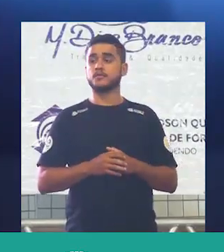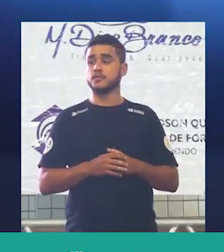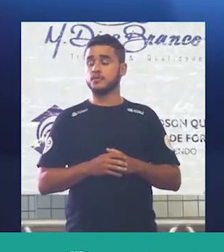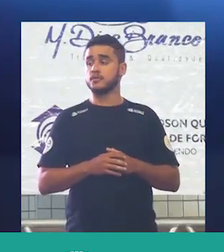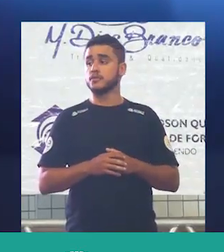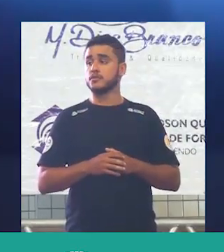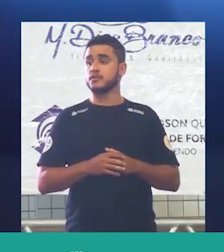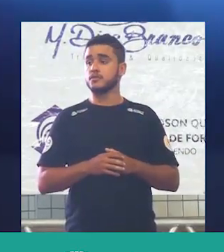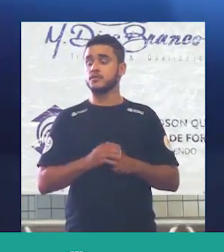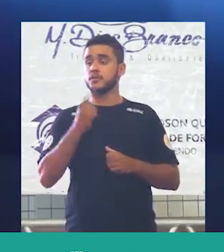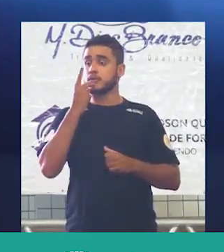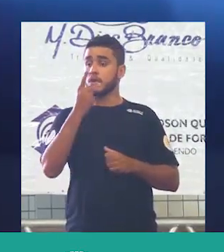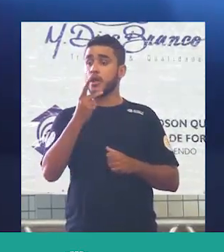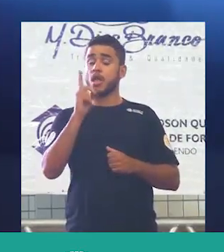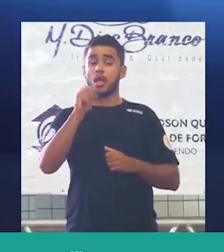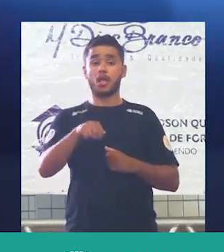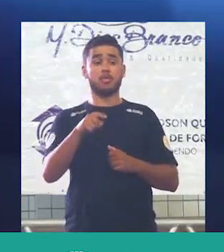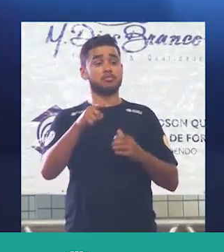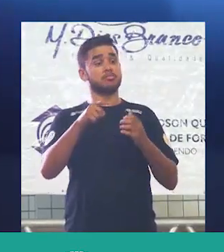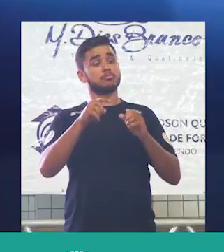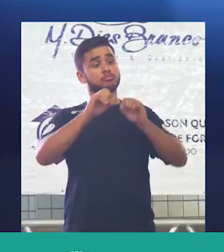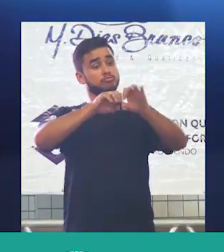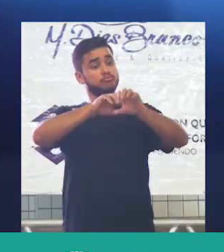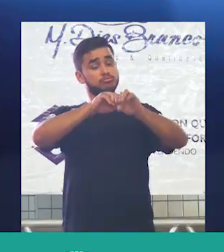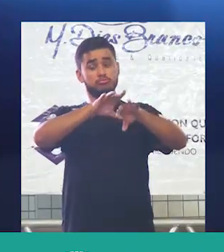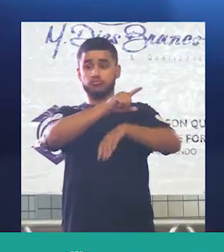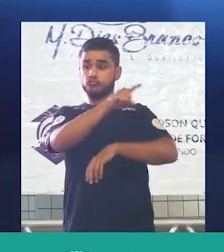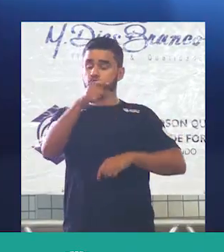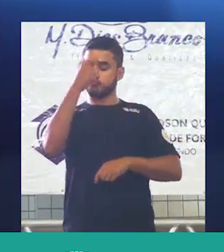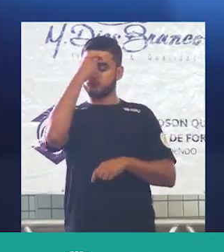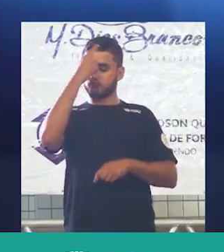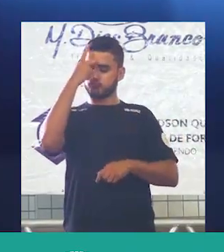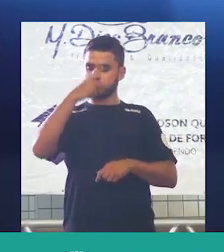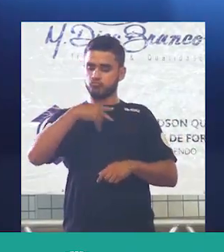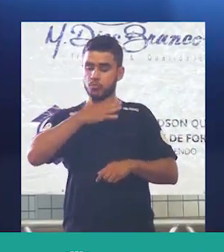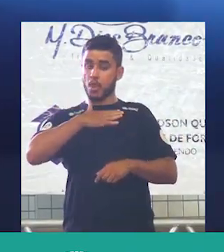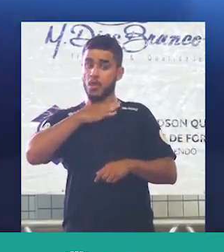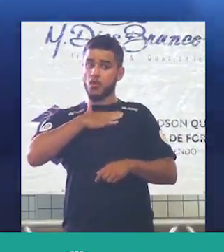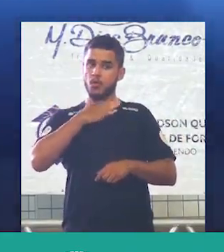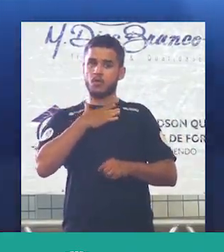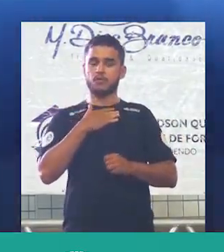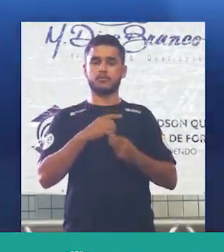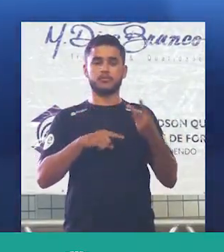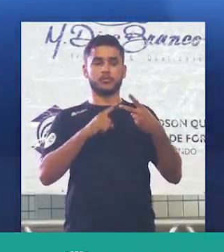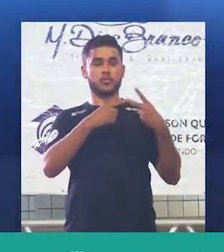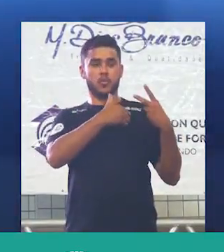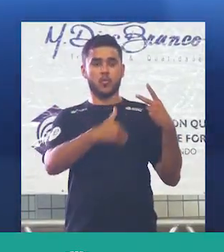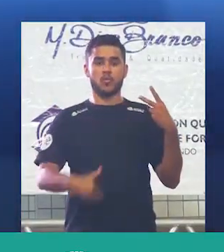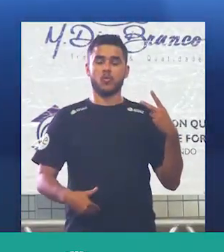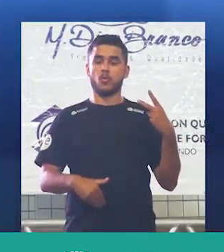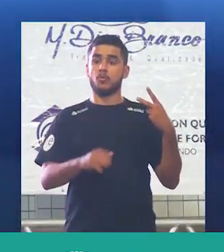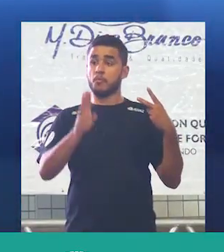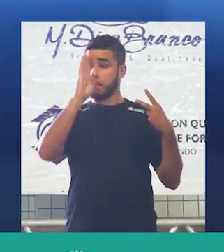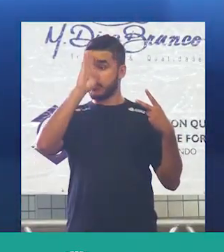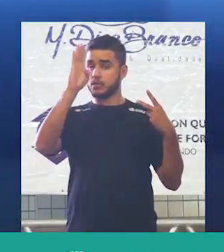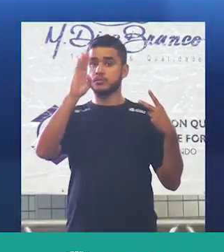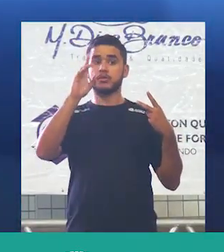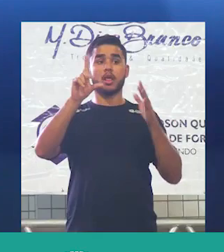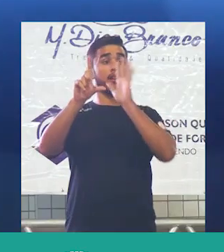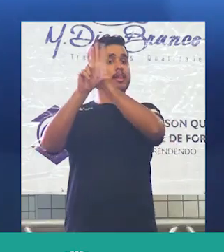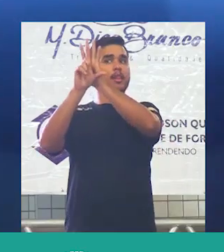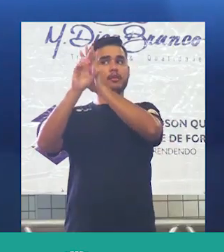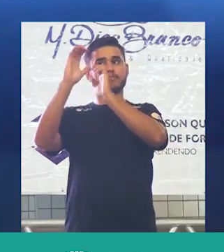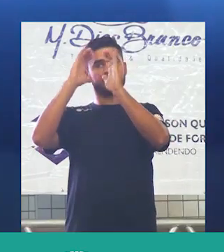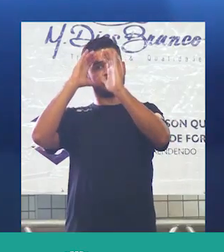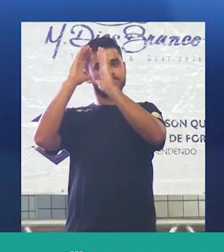poder disciplinar, que é aquele poder que age sobre você mesmo, a disciplina. Tem o poder Estado-nação, ou poder soberano, que é o poder da